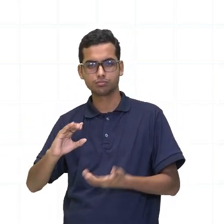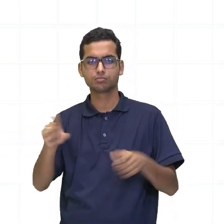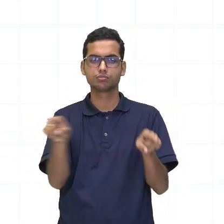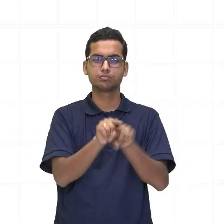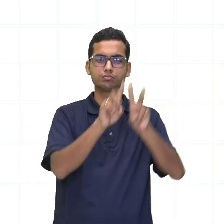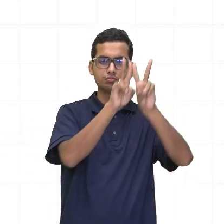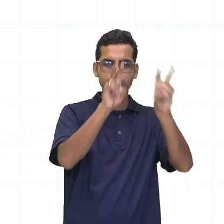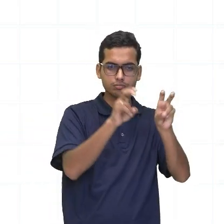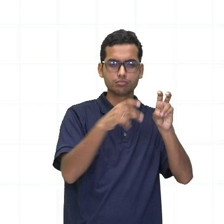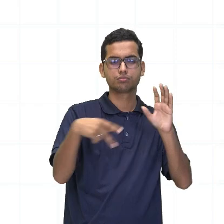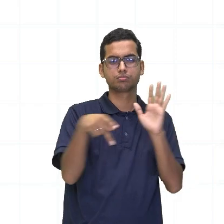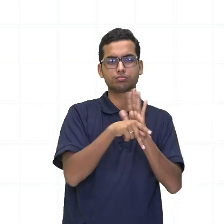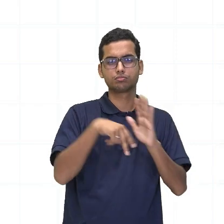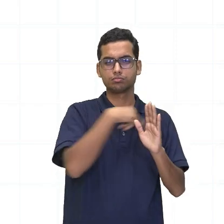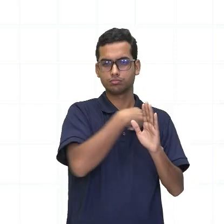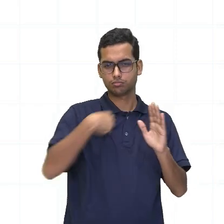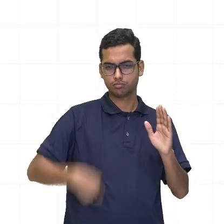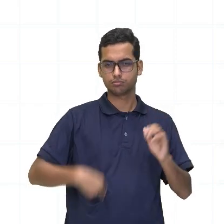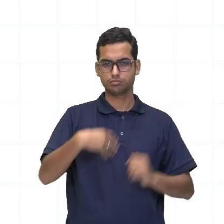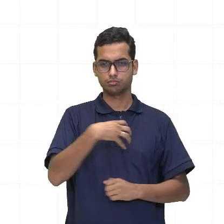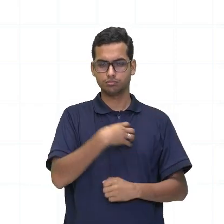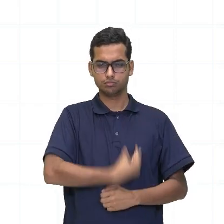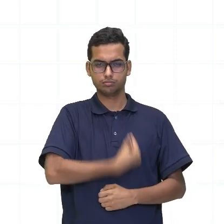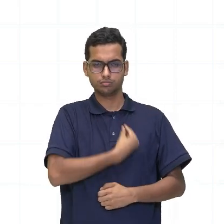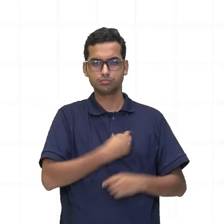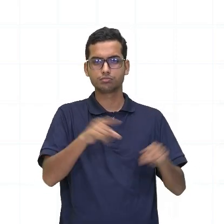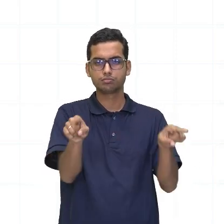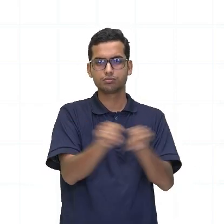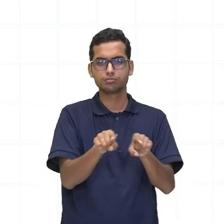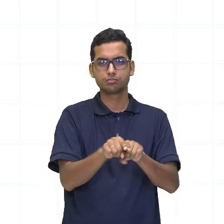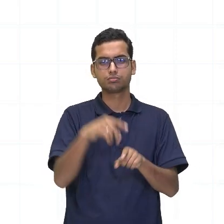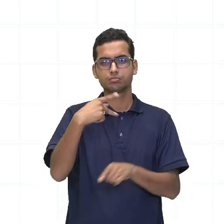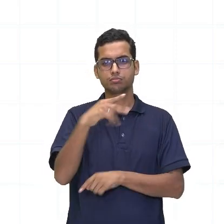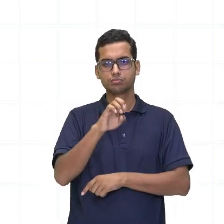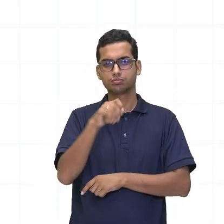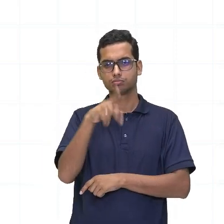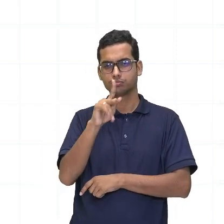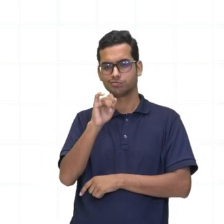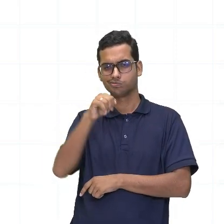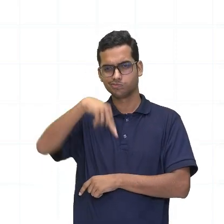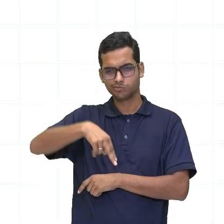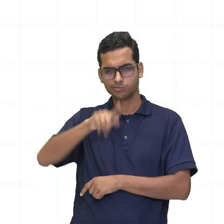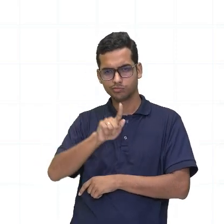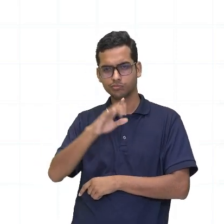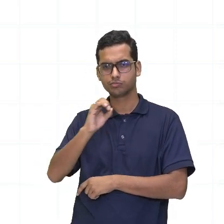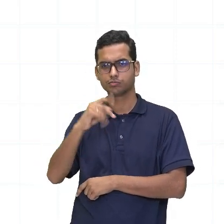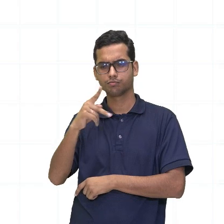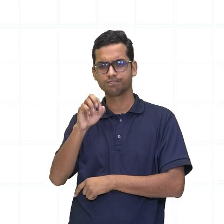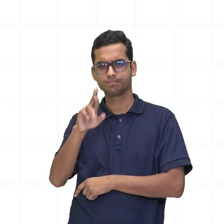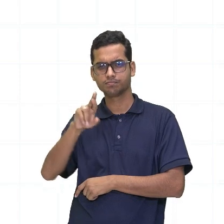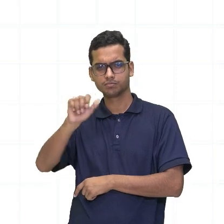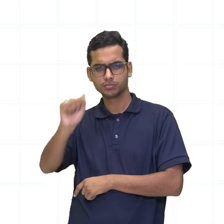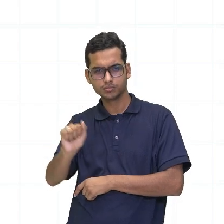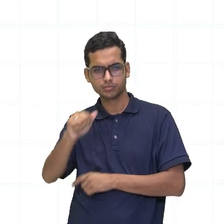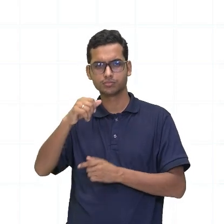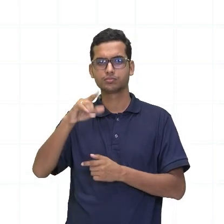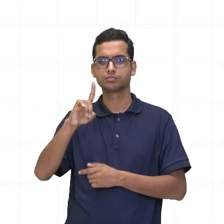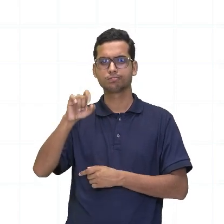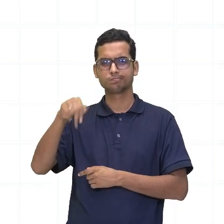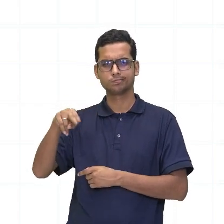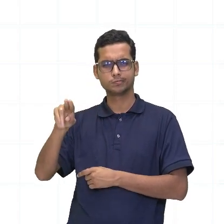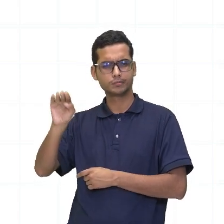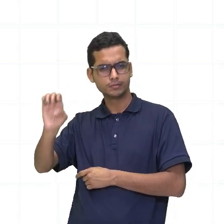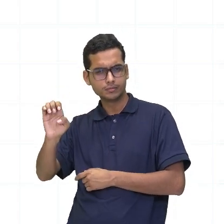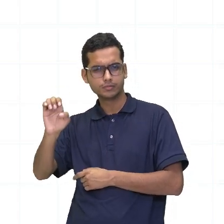e estilos dos chineses, tá? Pequim Ópera, dance, né? Que é uma parte integral do